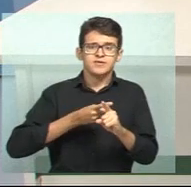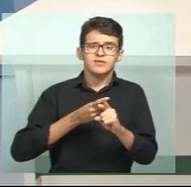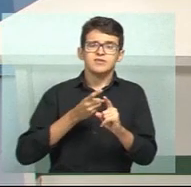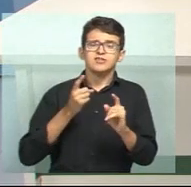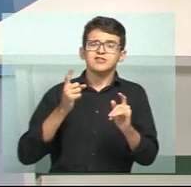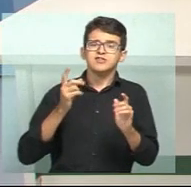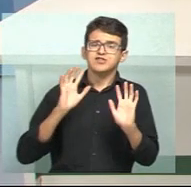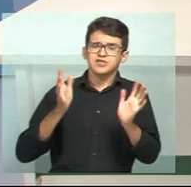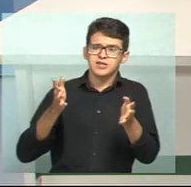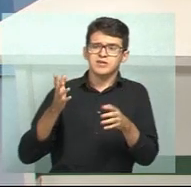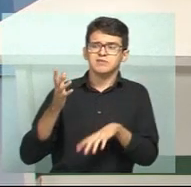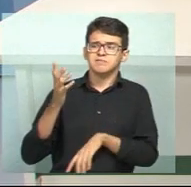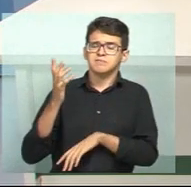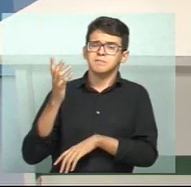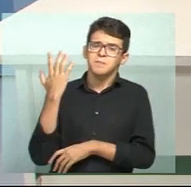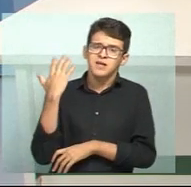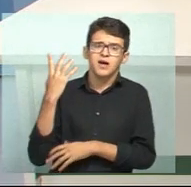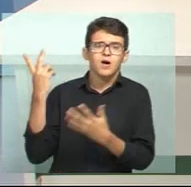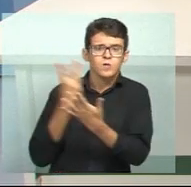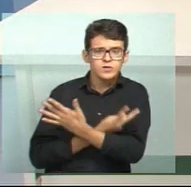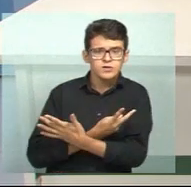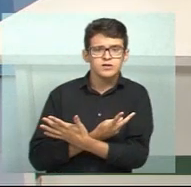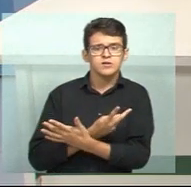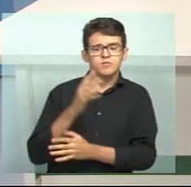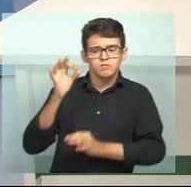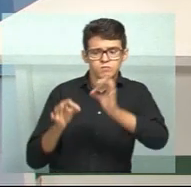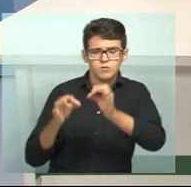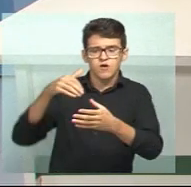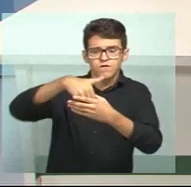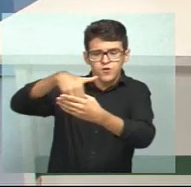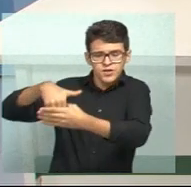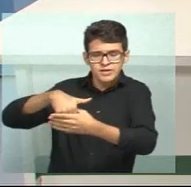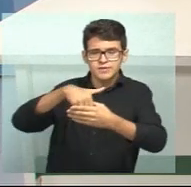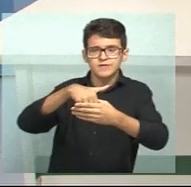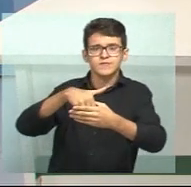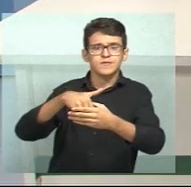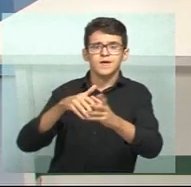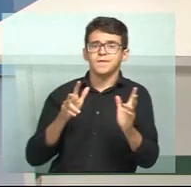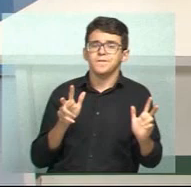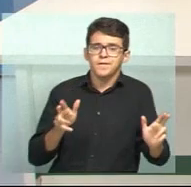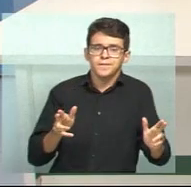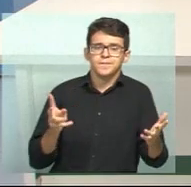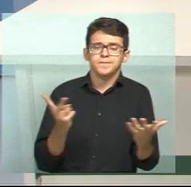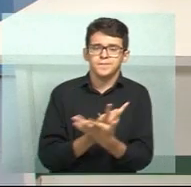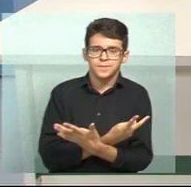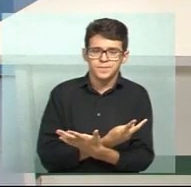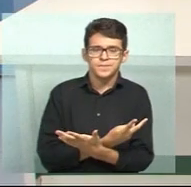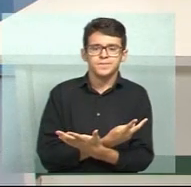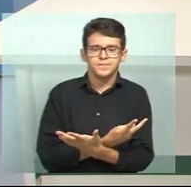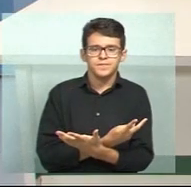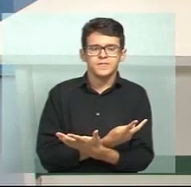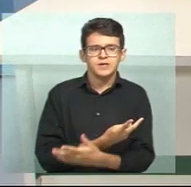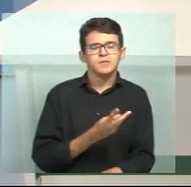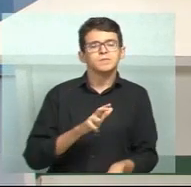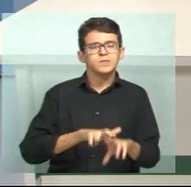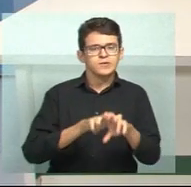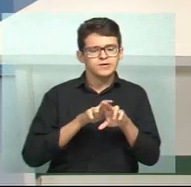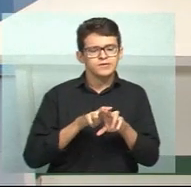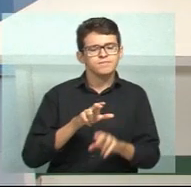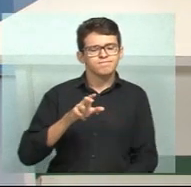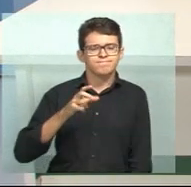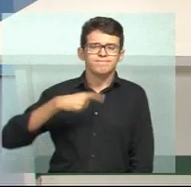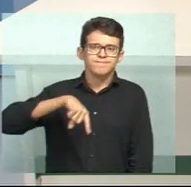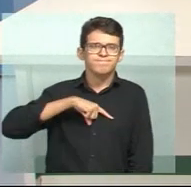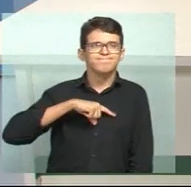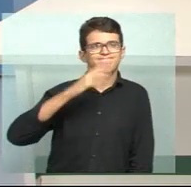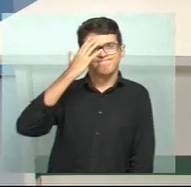8ª turma... Isso. Da 4ª Tribunal Regional Federal, eu acho que já se tinha noção do placar.